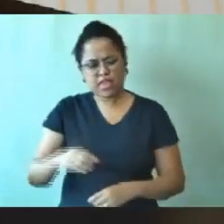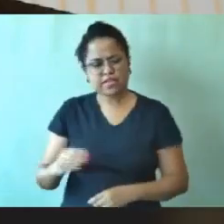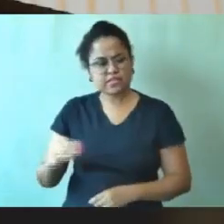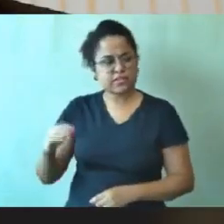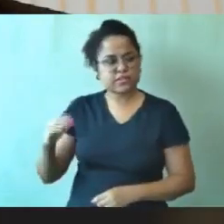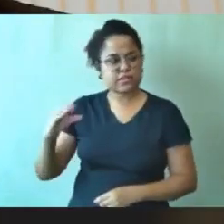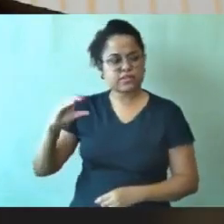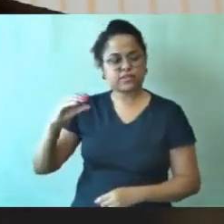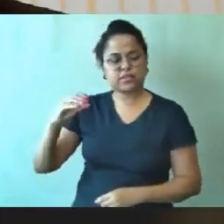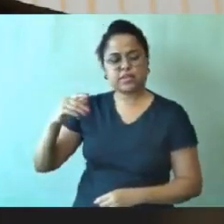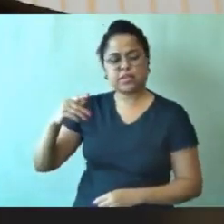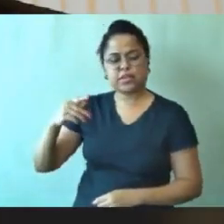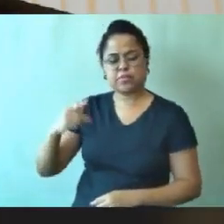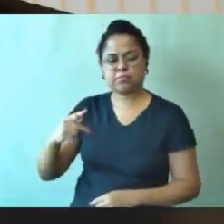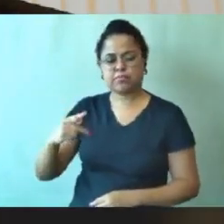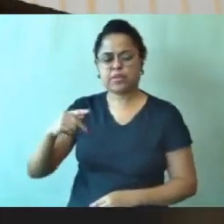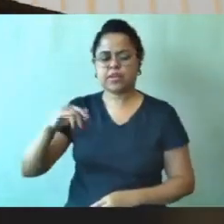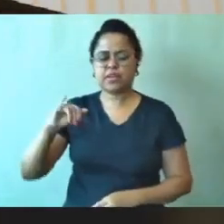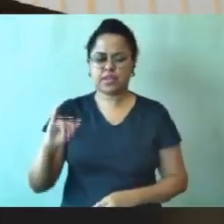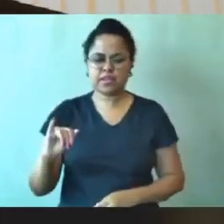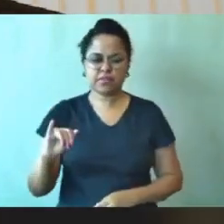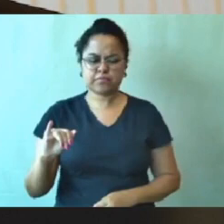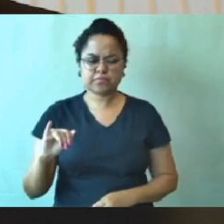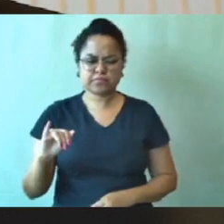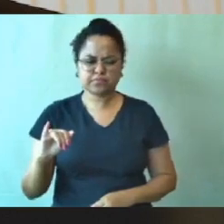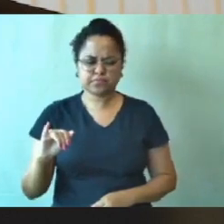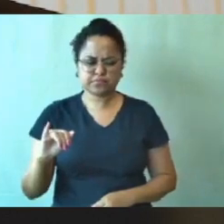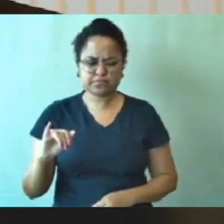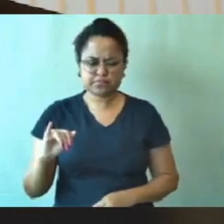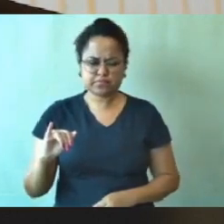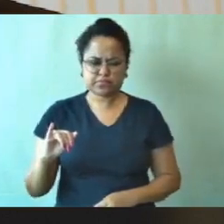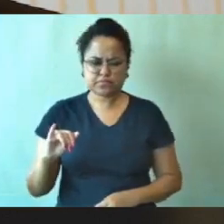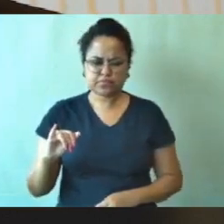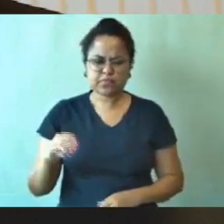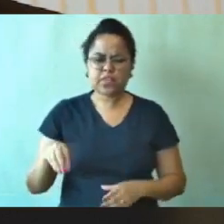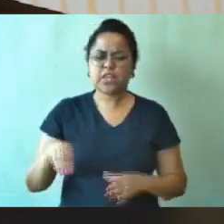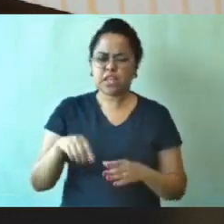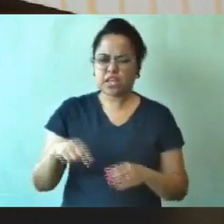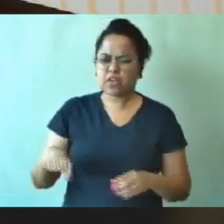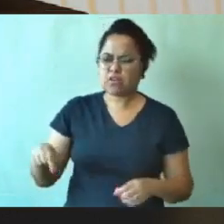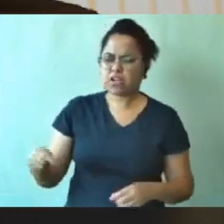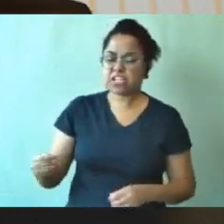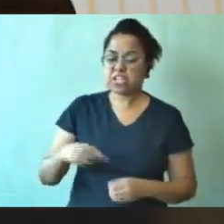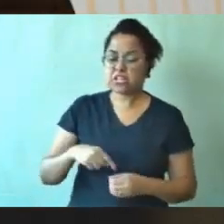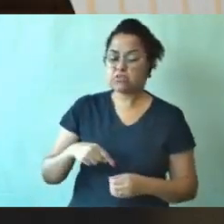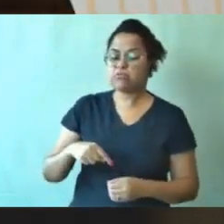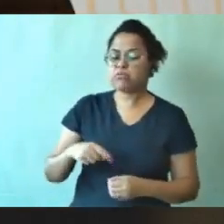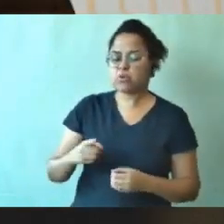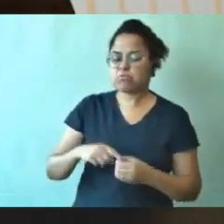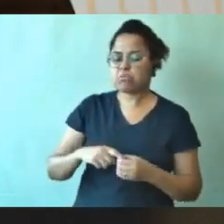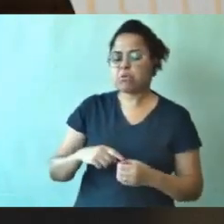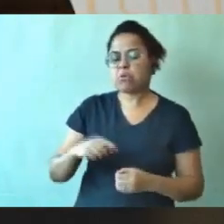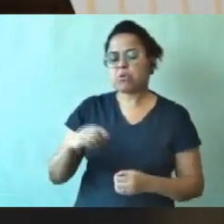A gente não está te ouvindo, agora que entrou o áudio. Então, vamos lá, então. Você falou praticamente tudo aí, né?